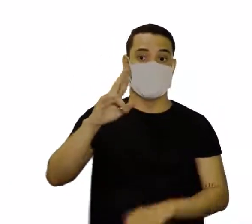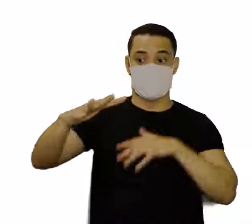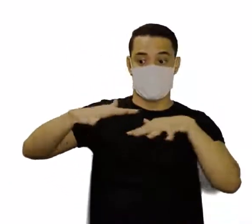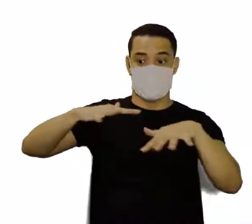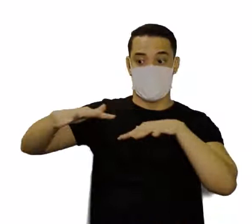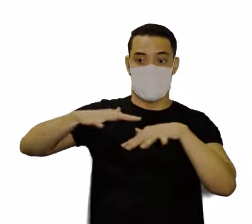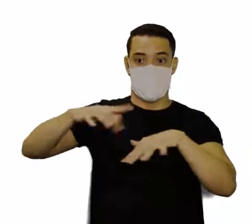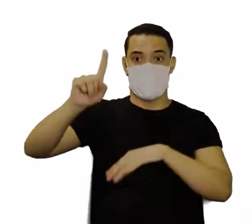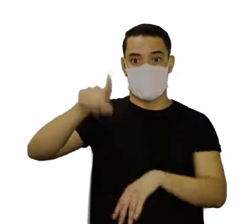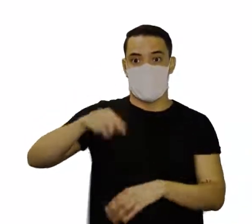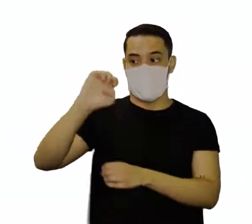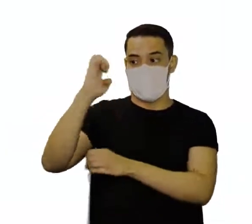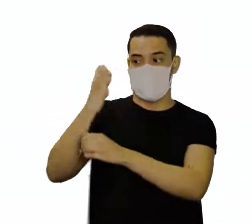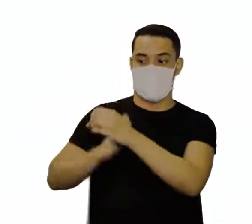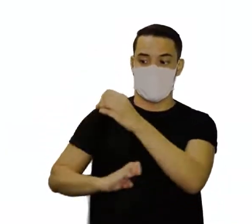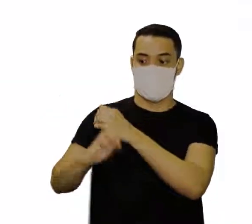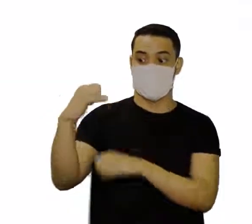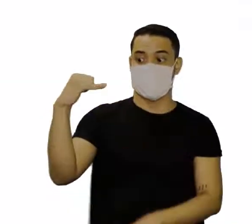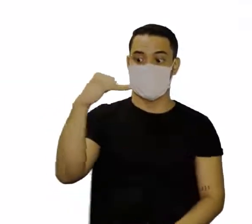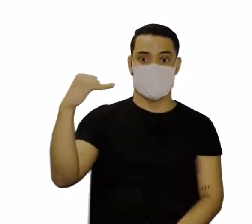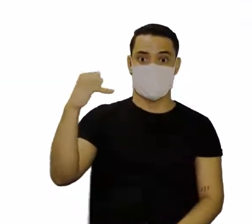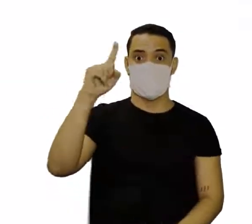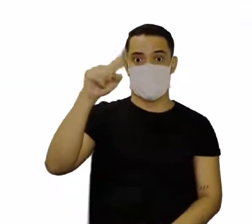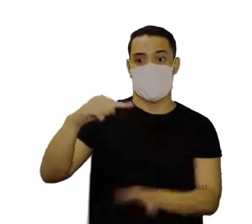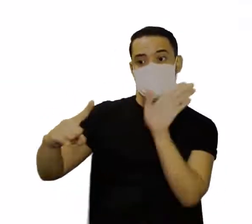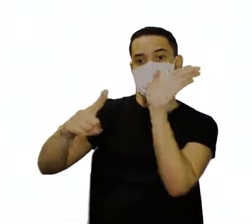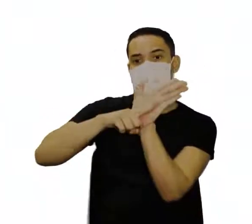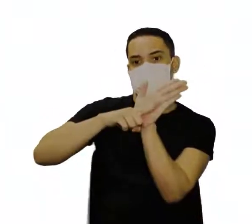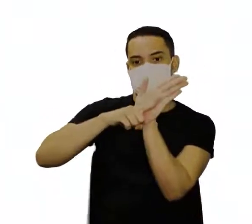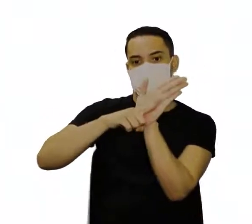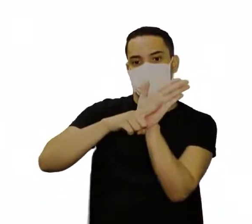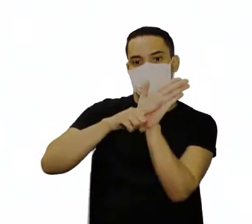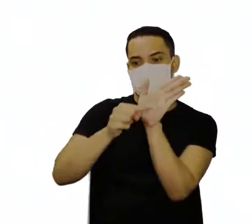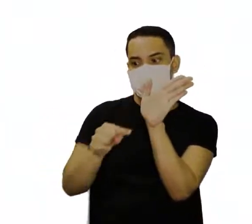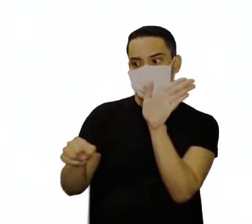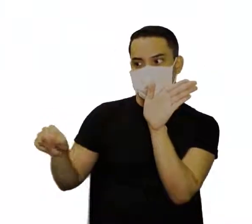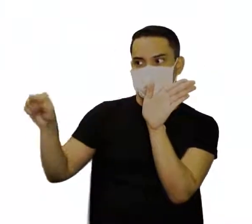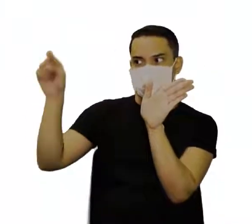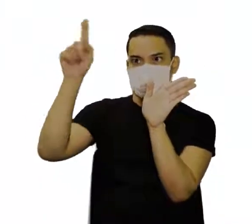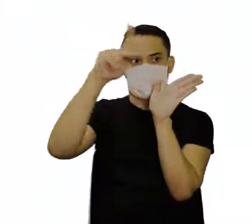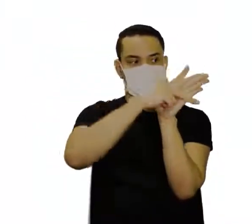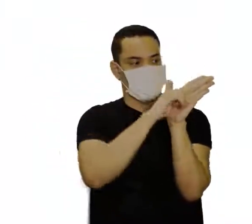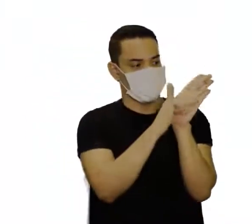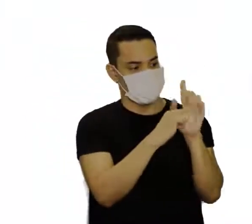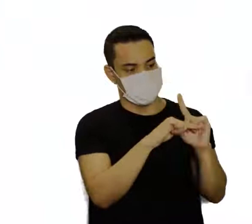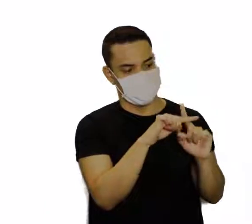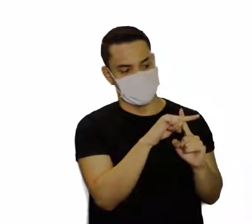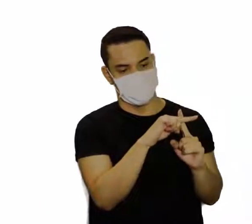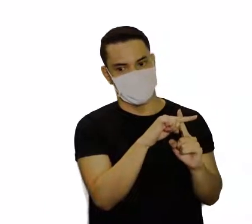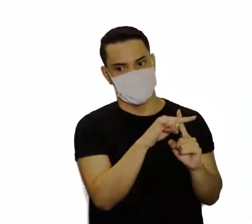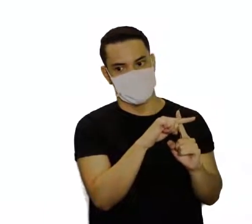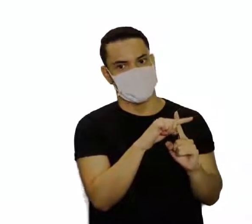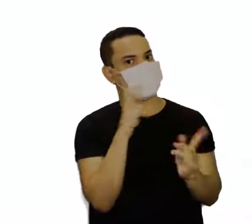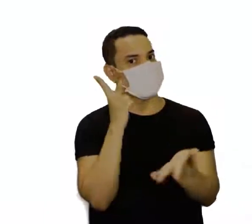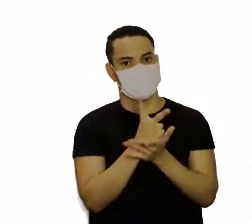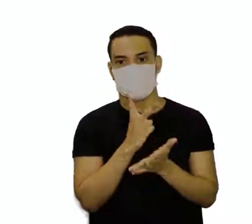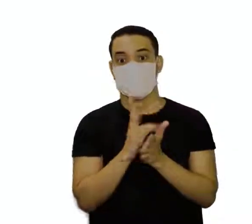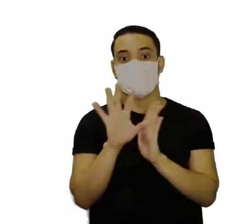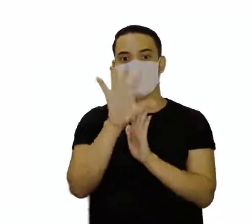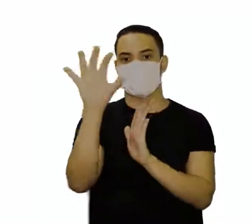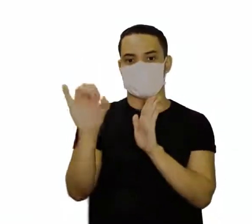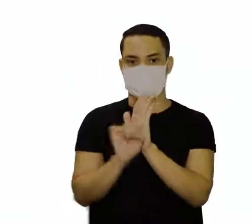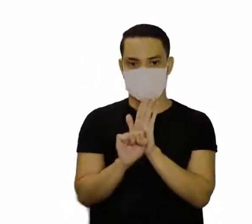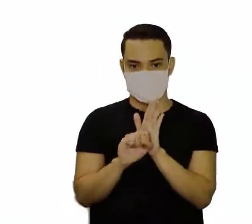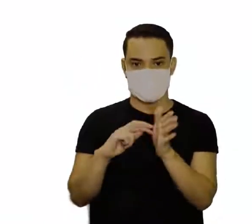move? Os elétrons. Então, sei que é do negativo para o positivo. O símbolo que representa